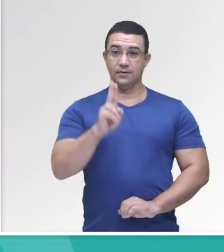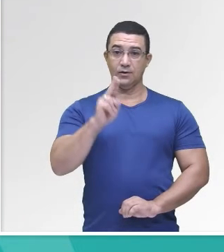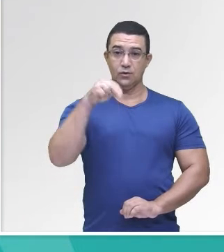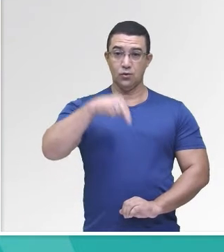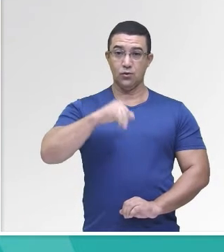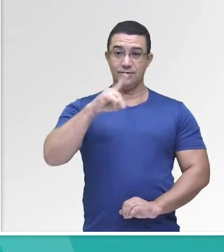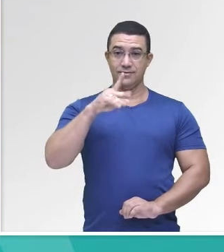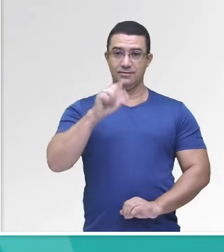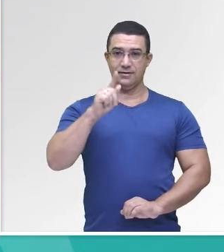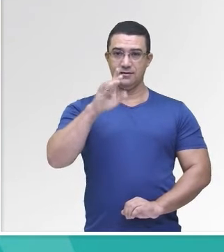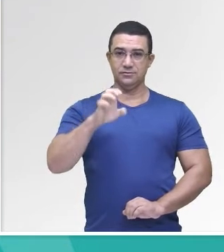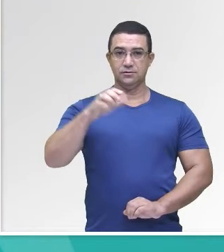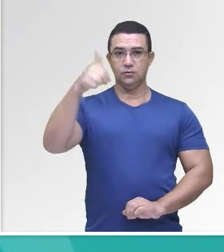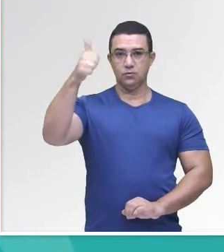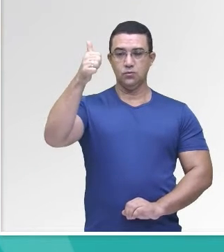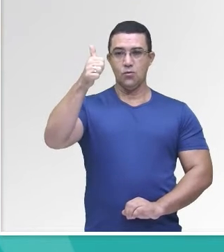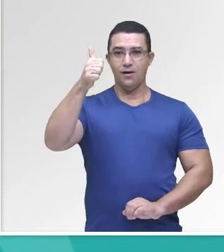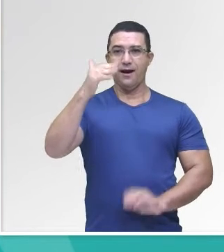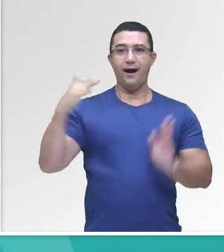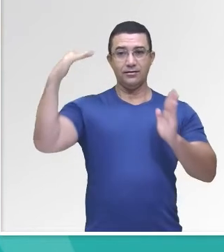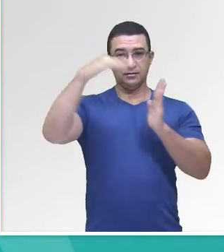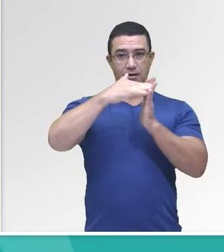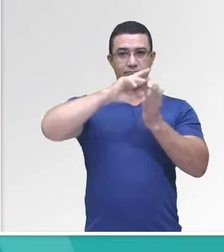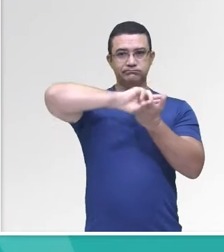Unidade 1, hacia la diversidad.